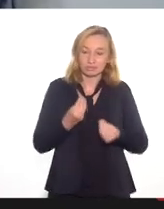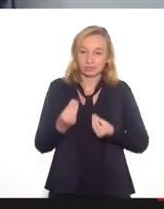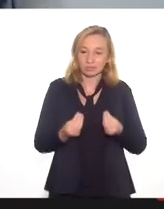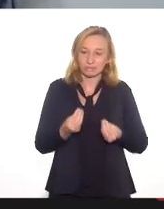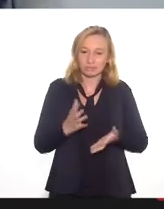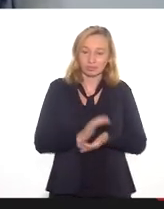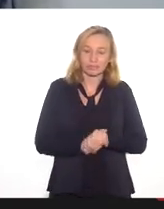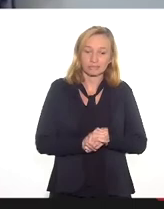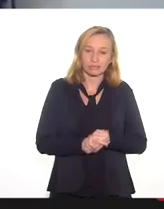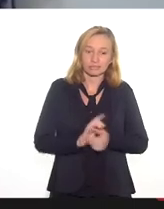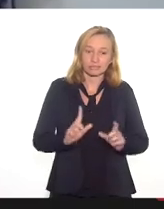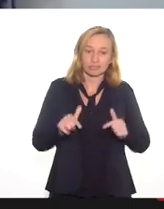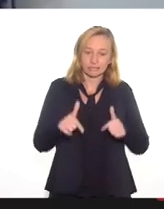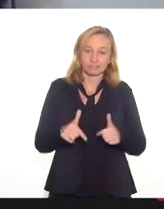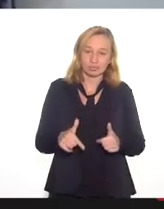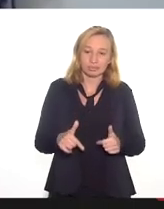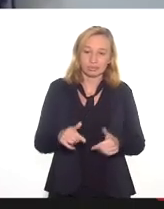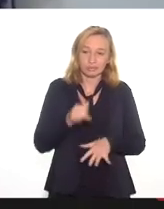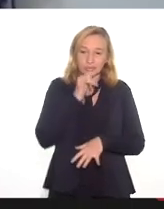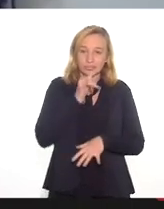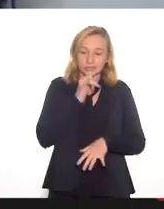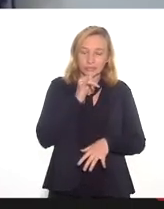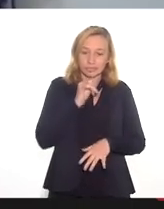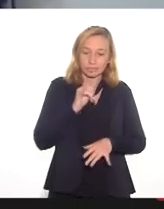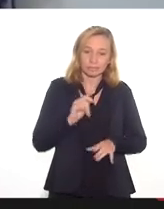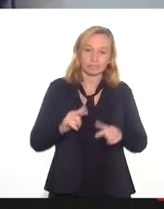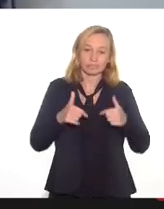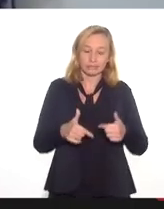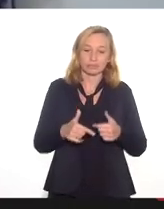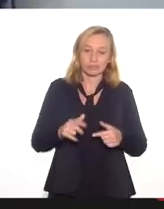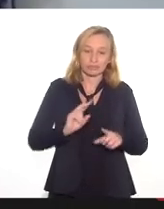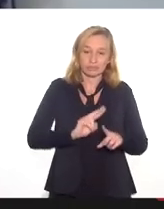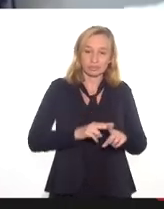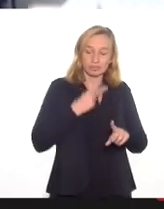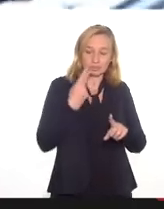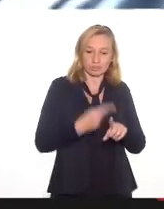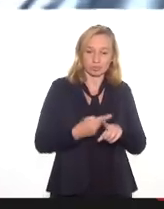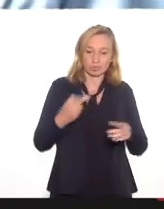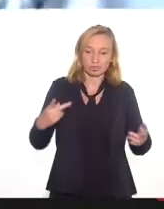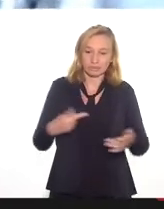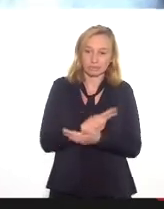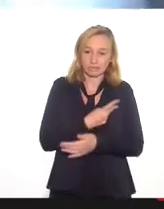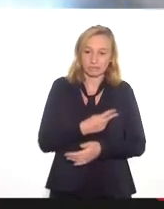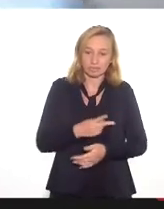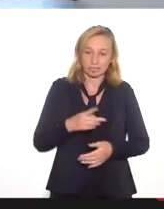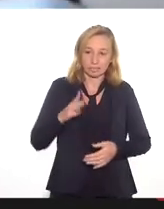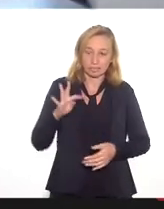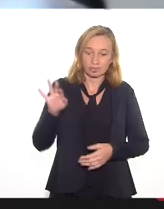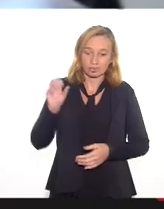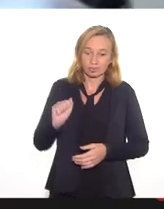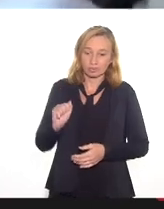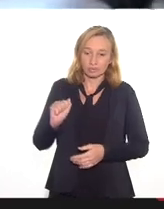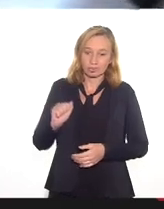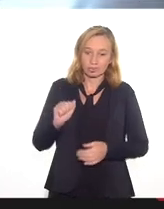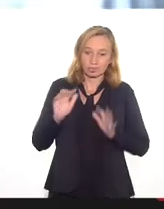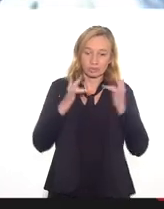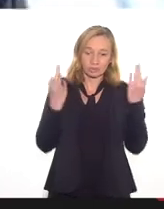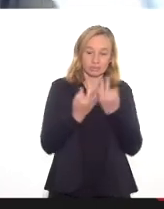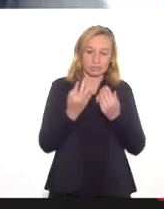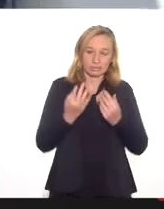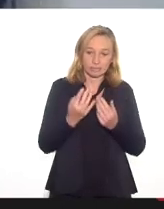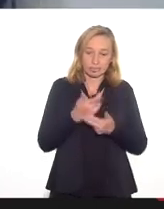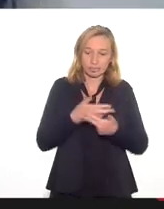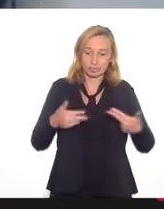e de efeitos benéficos como por exemplo do efeito multiplicador que ocorreu sobre o Bolsa Família e sobre diversos gastos sociais